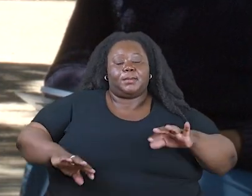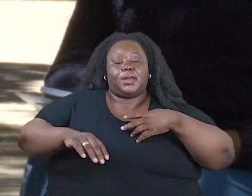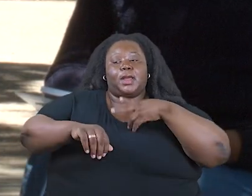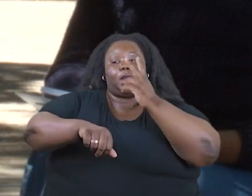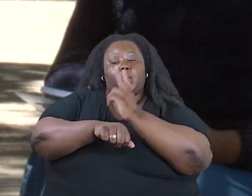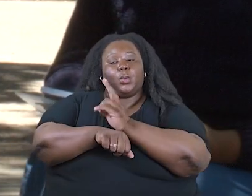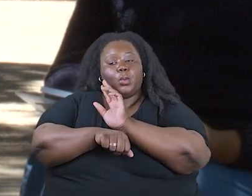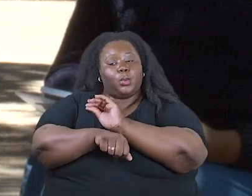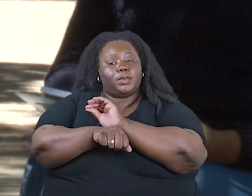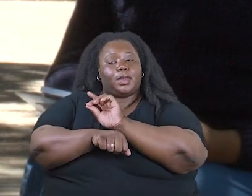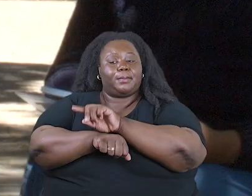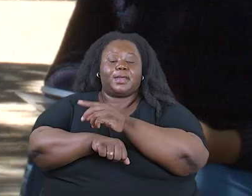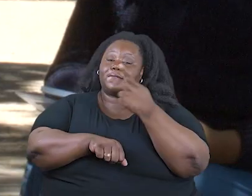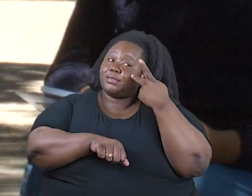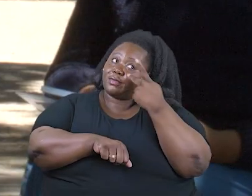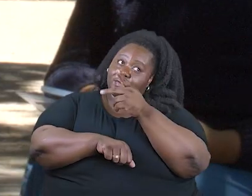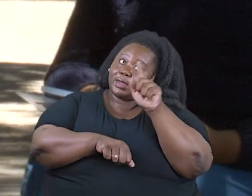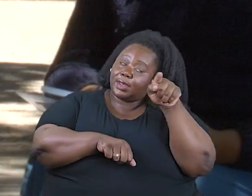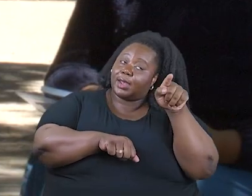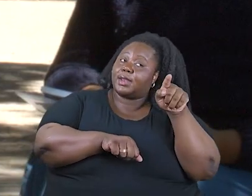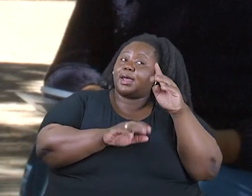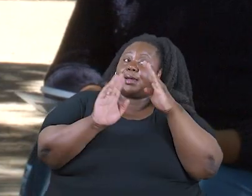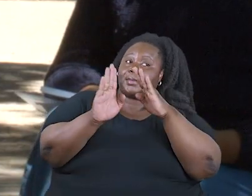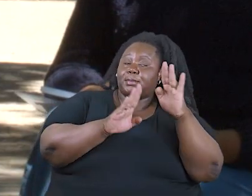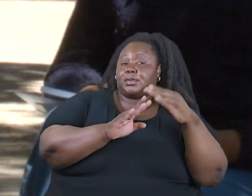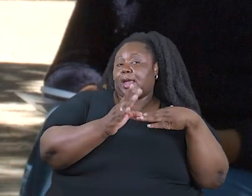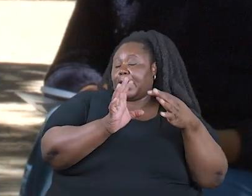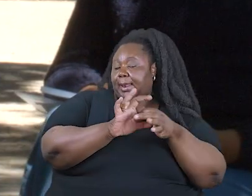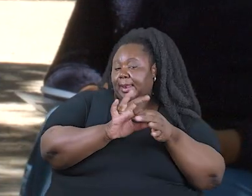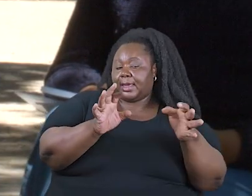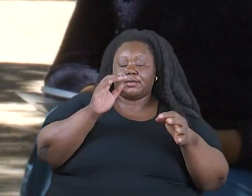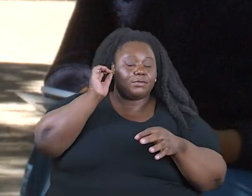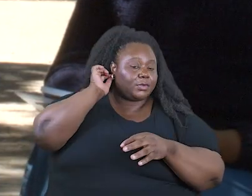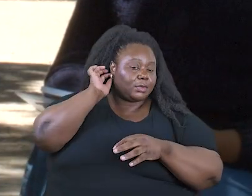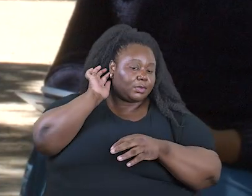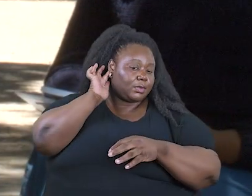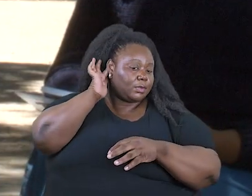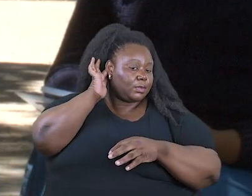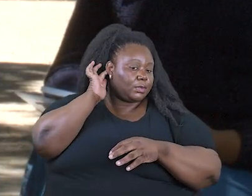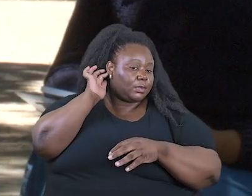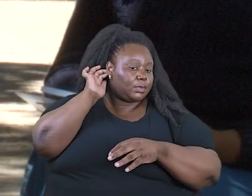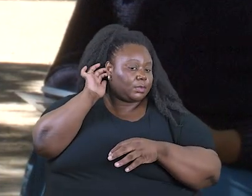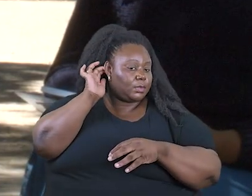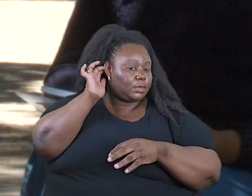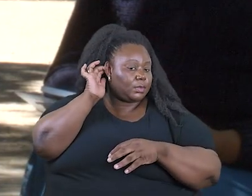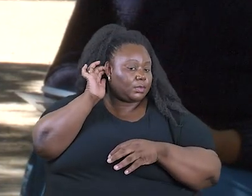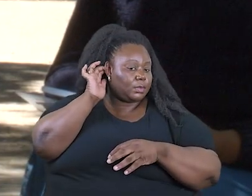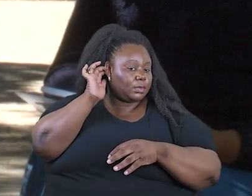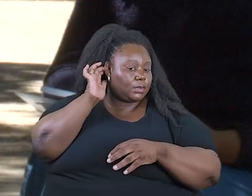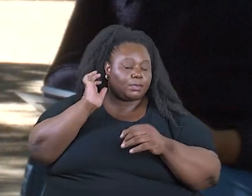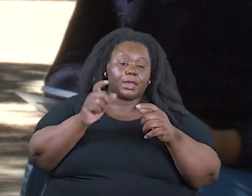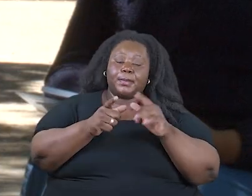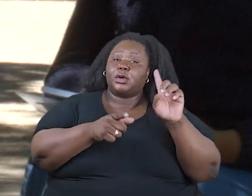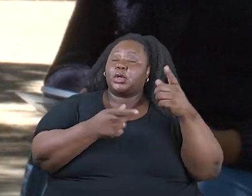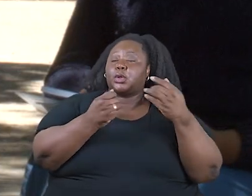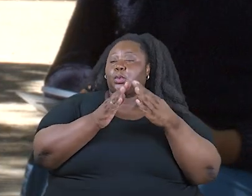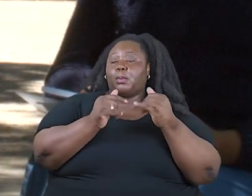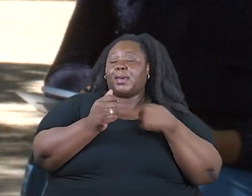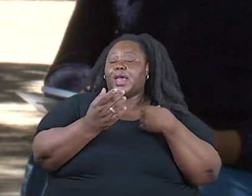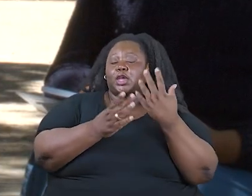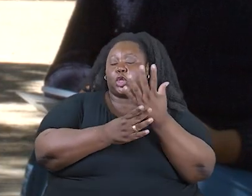consulta é na biblioteca. E aí então é consulta livre. A maioria não exige que ponha luva nem nada,